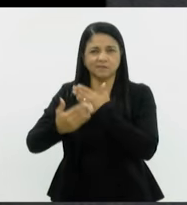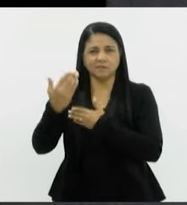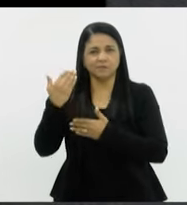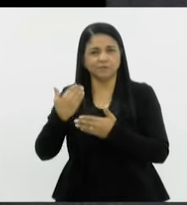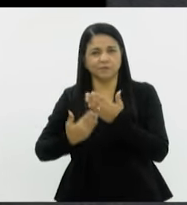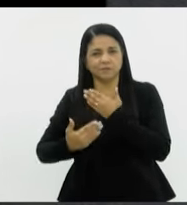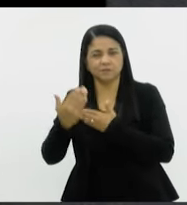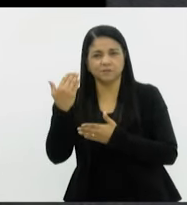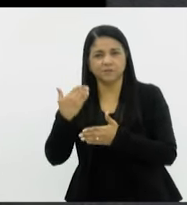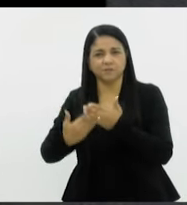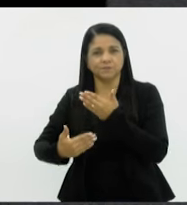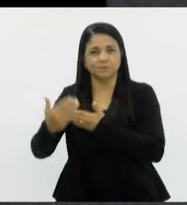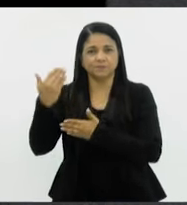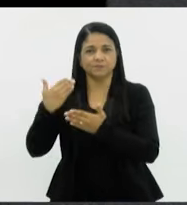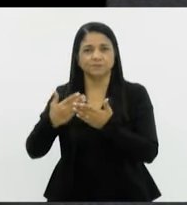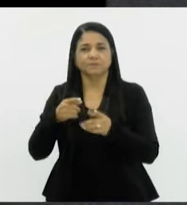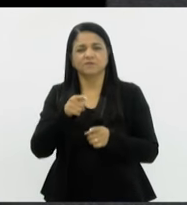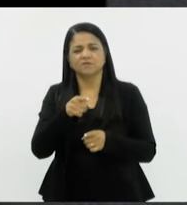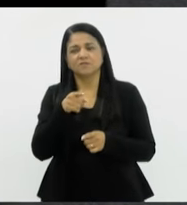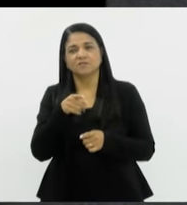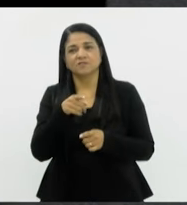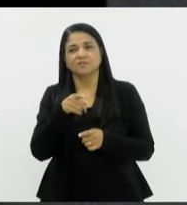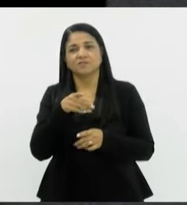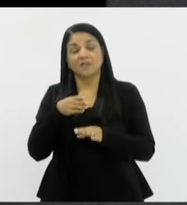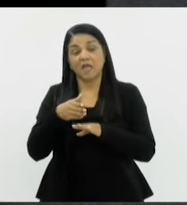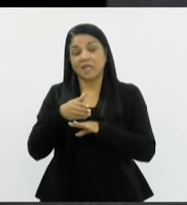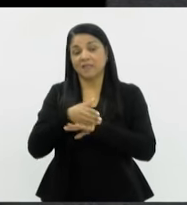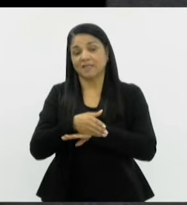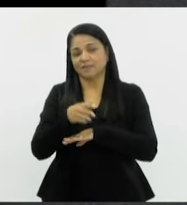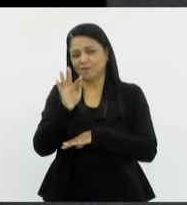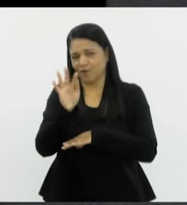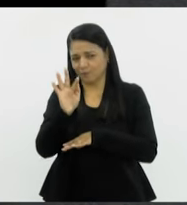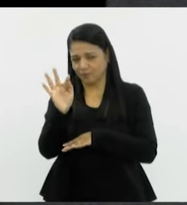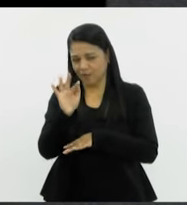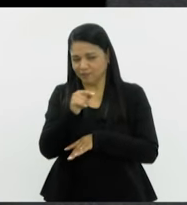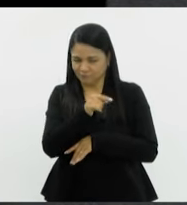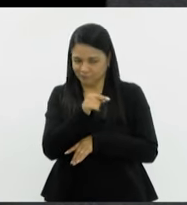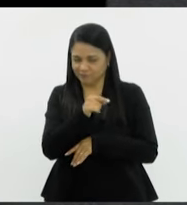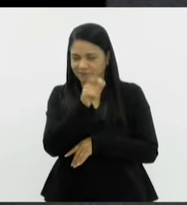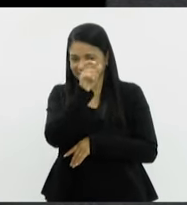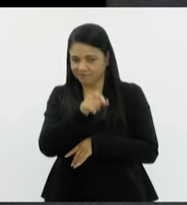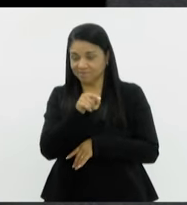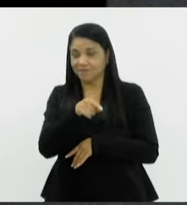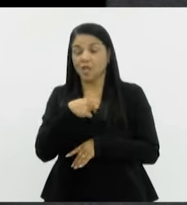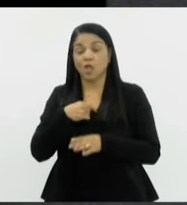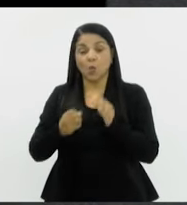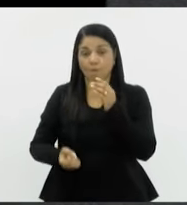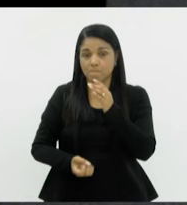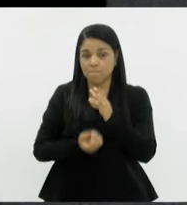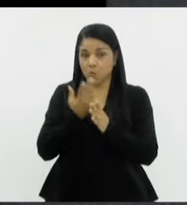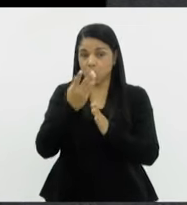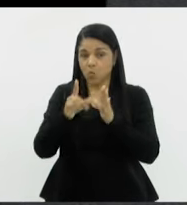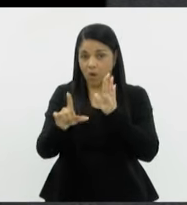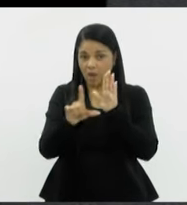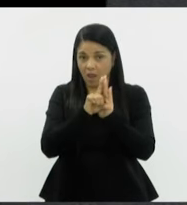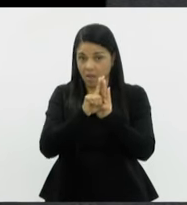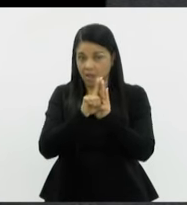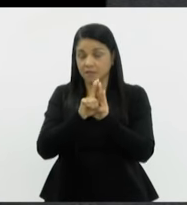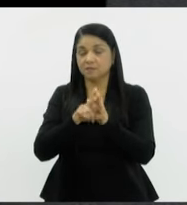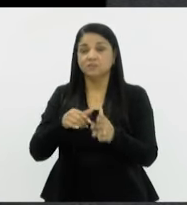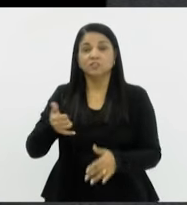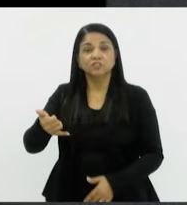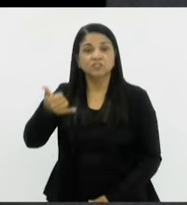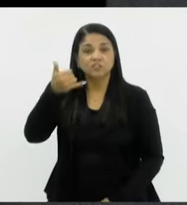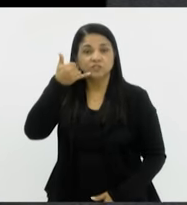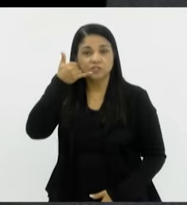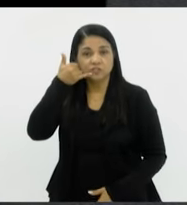Vossa Excelência devia estar entrando na faculdade nessa época, eu fiz uma lei transformando o Disque Denúncia